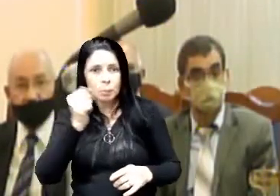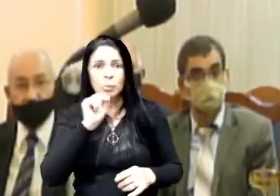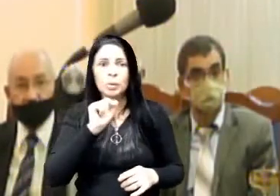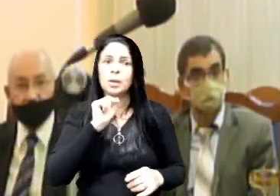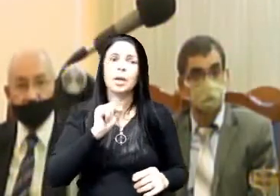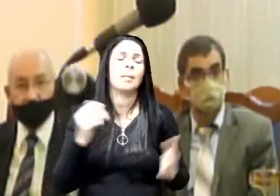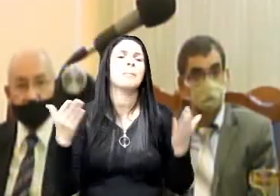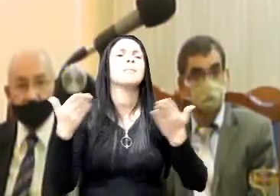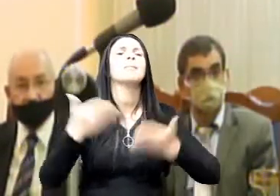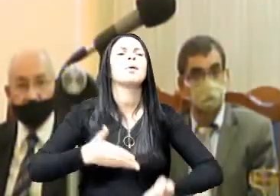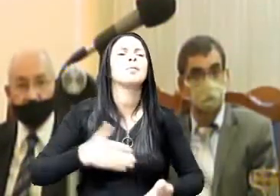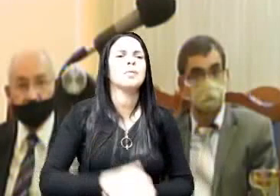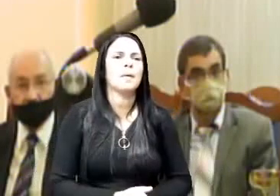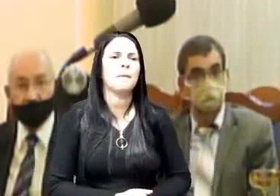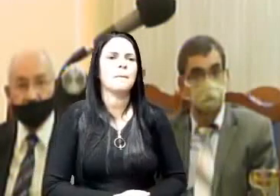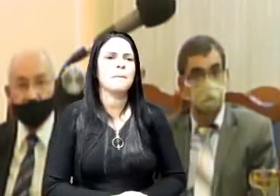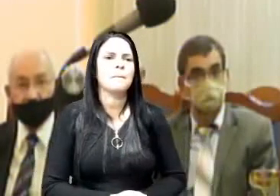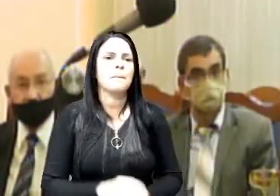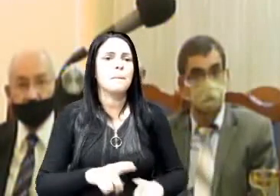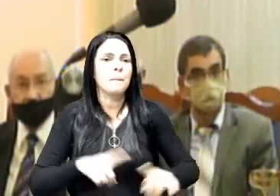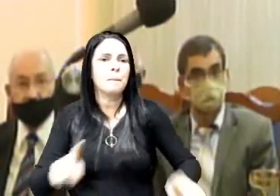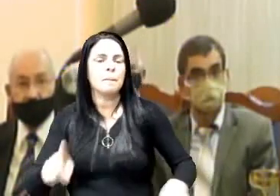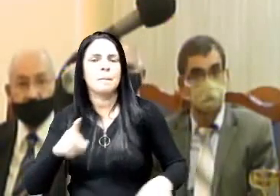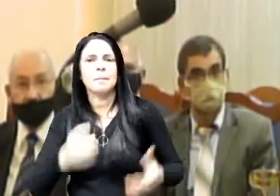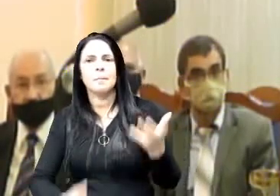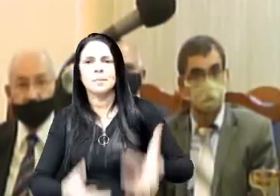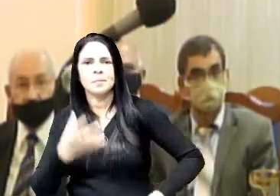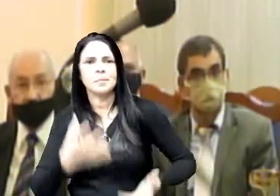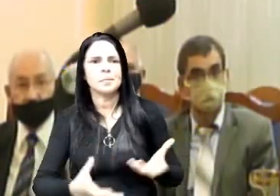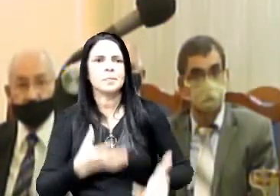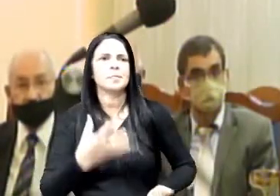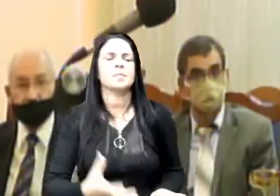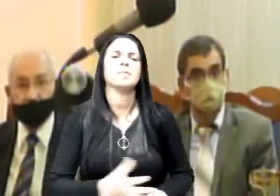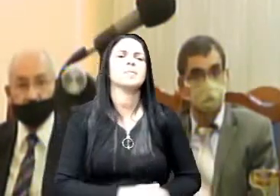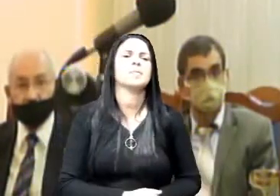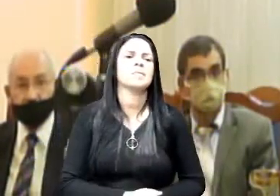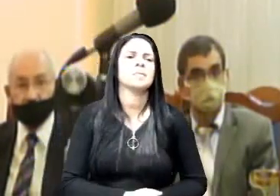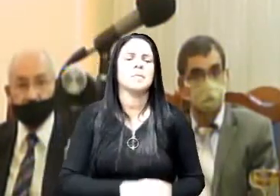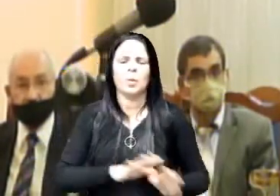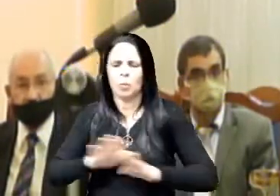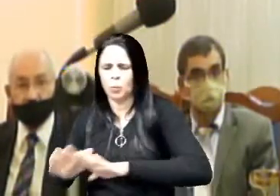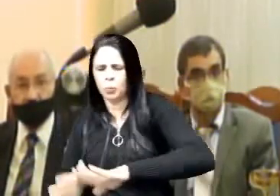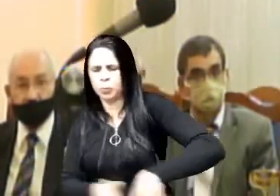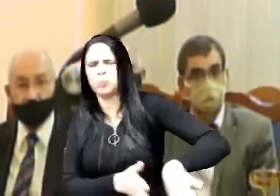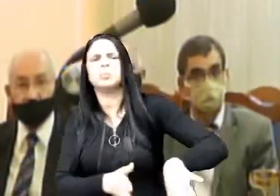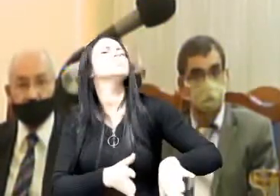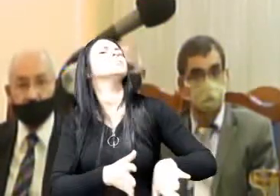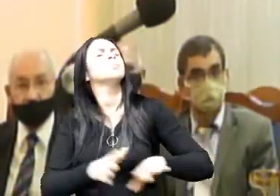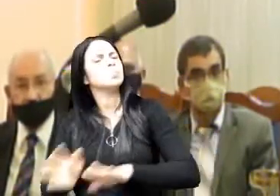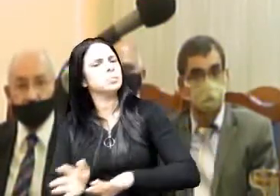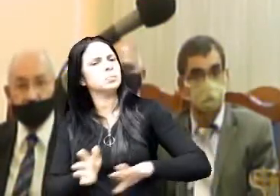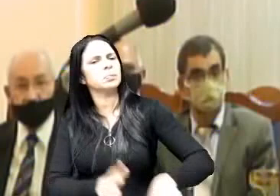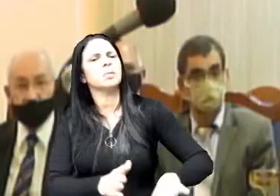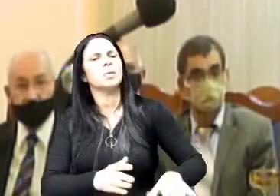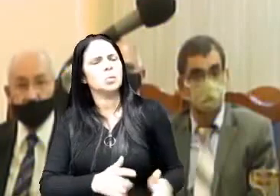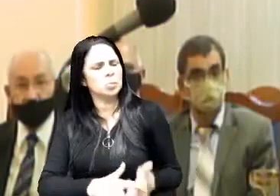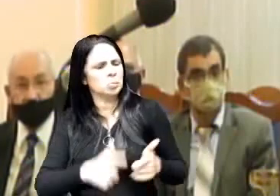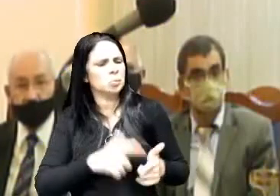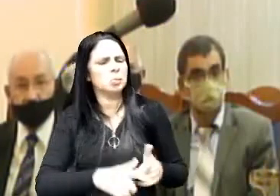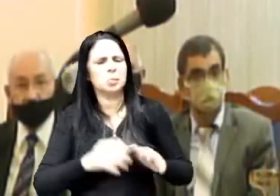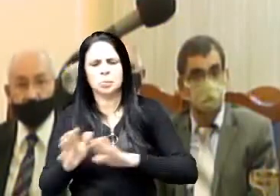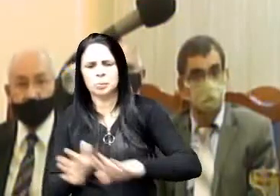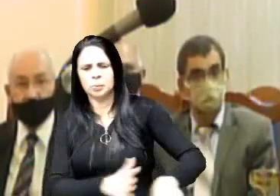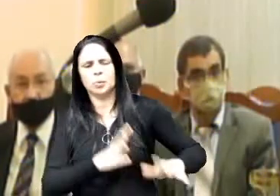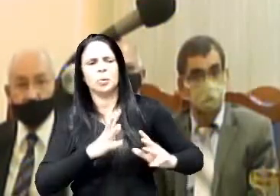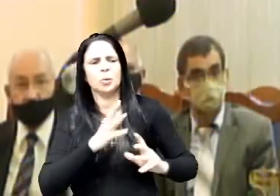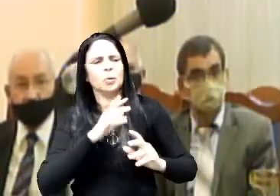o fogo só destrói as escórias. O fogo só tira o que não presta. A prova ardente é para queimar o que não